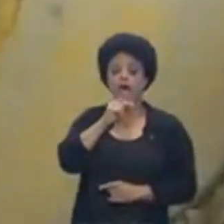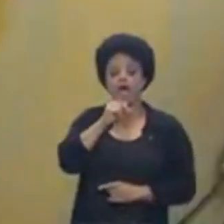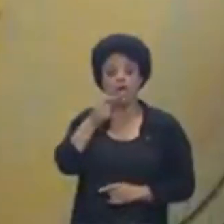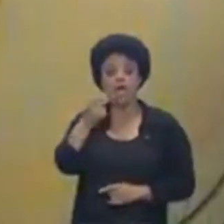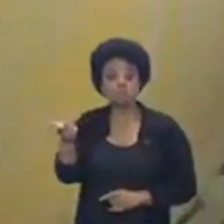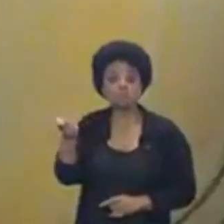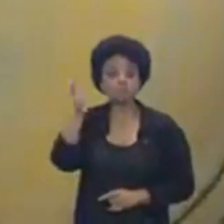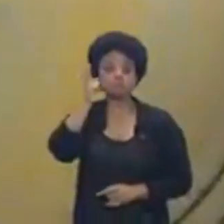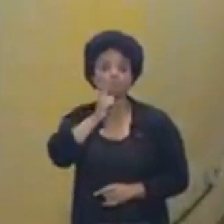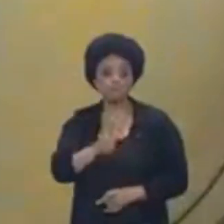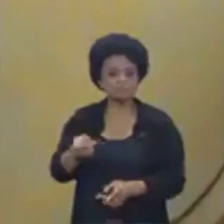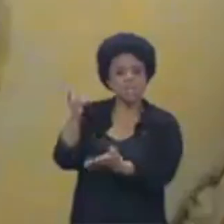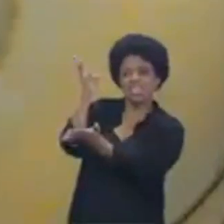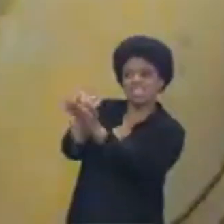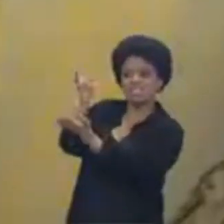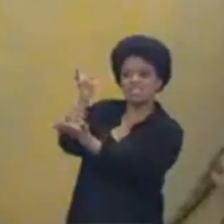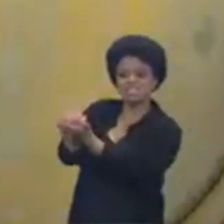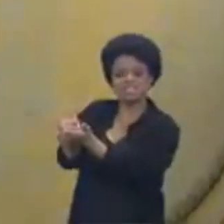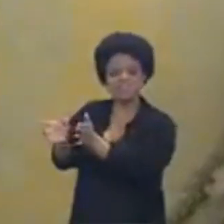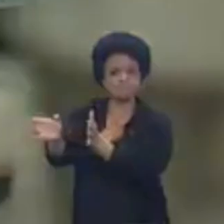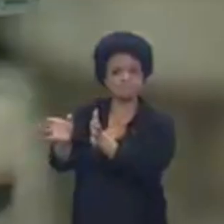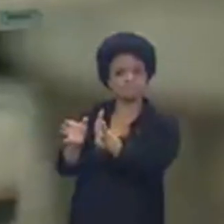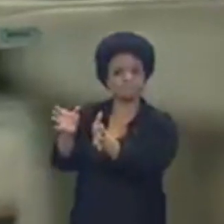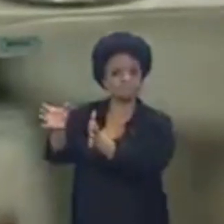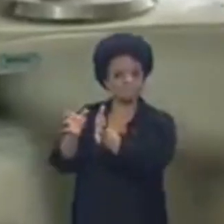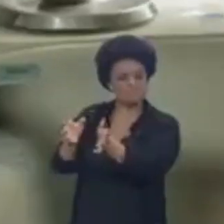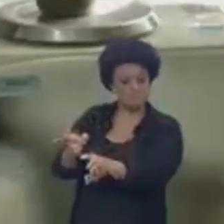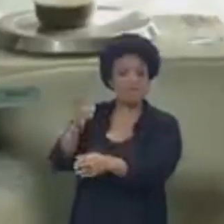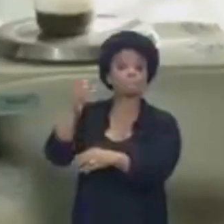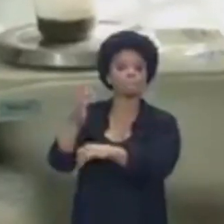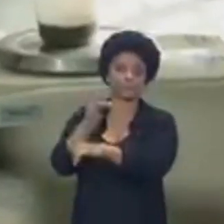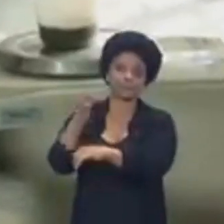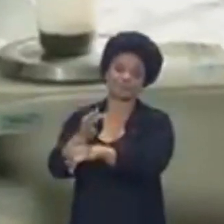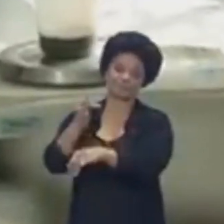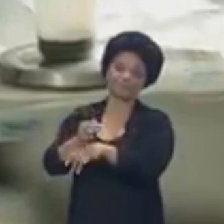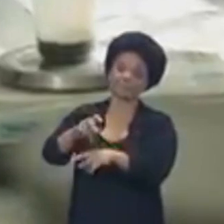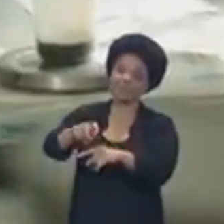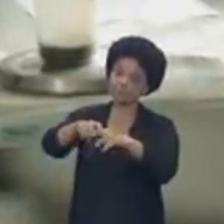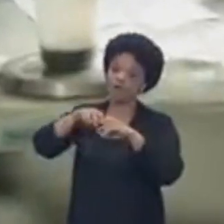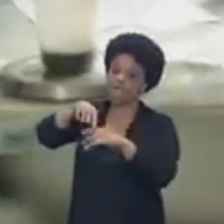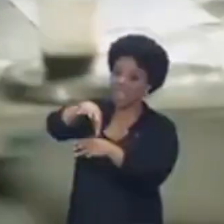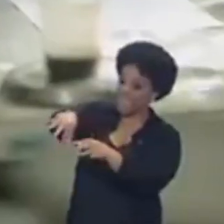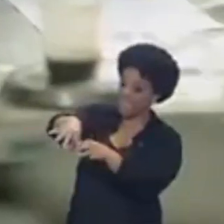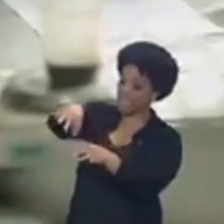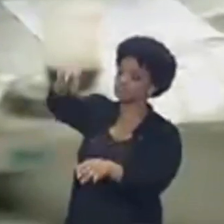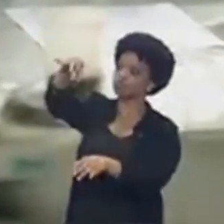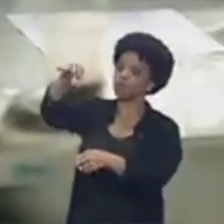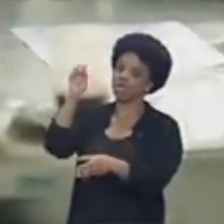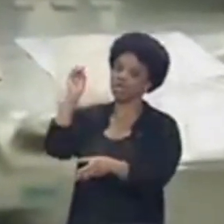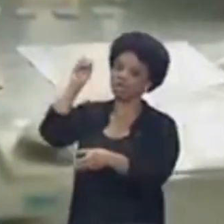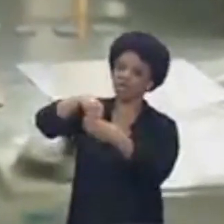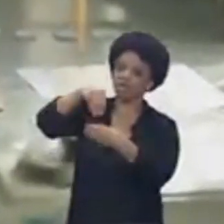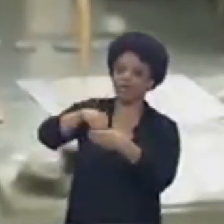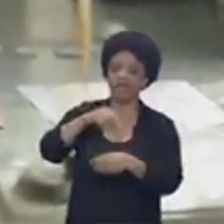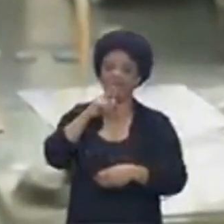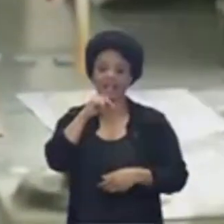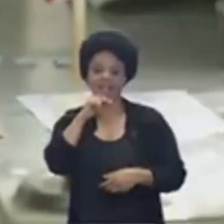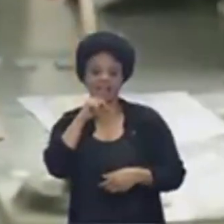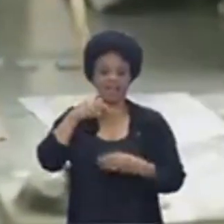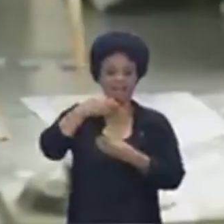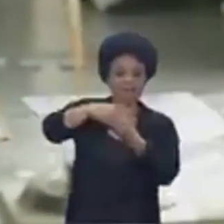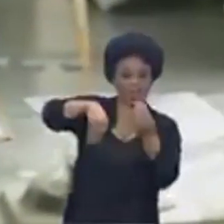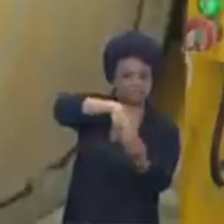mesma trabalhabilidade e resistência. Por isso, a escolha do aditivo faz toda a diferença. E nesse caso,